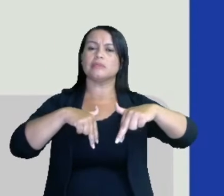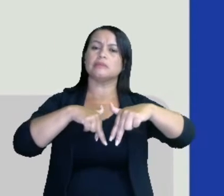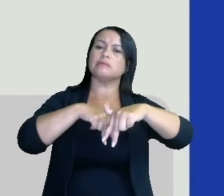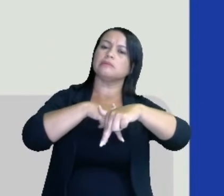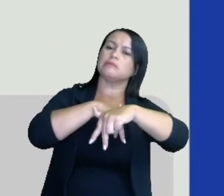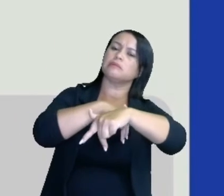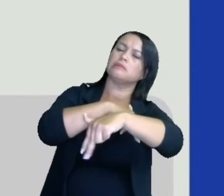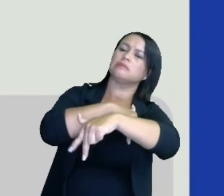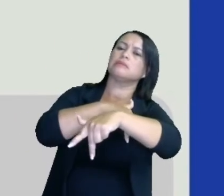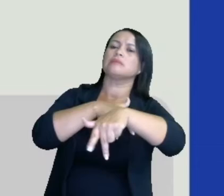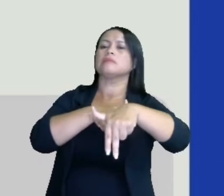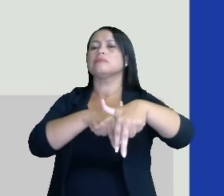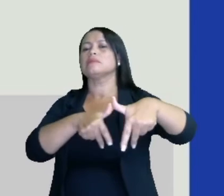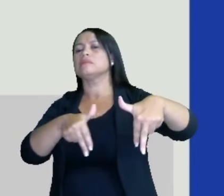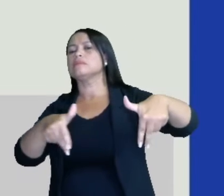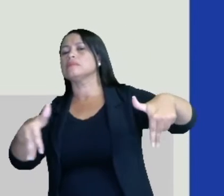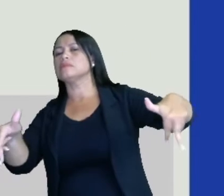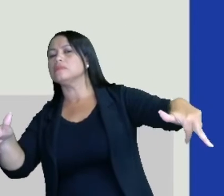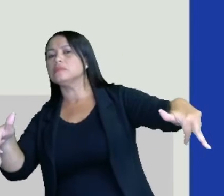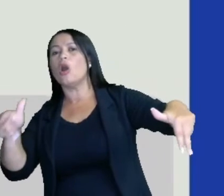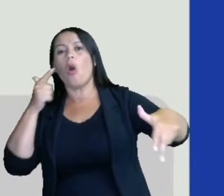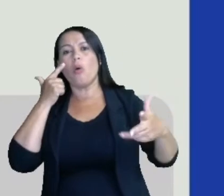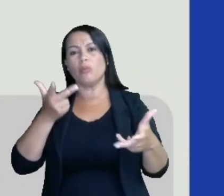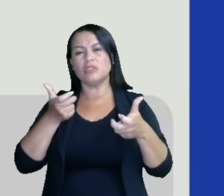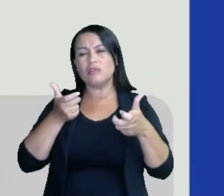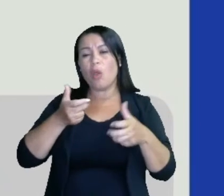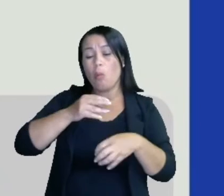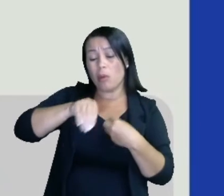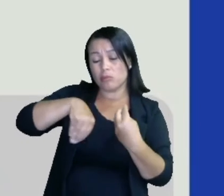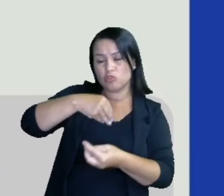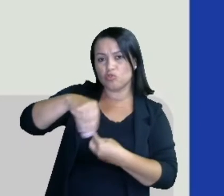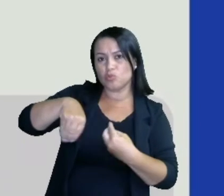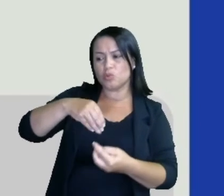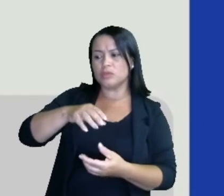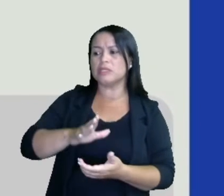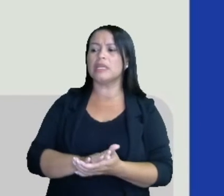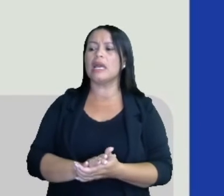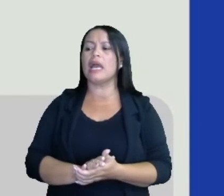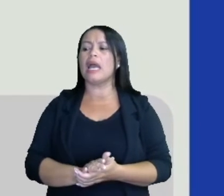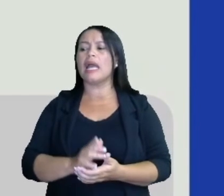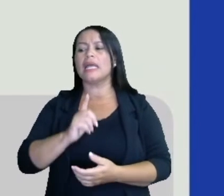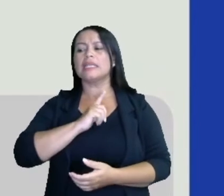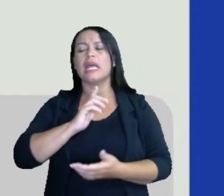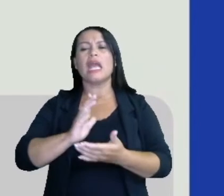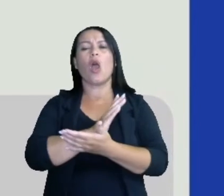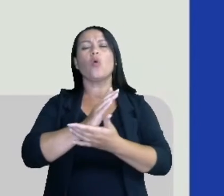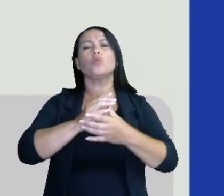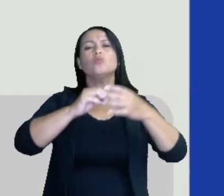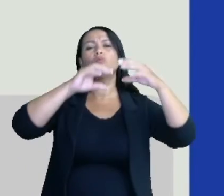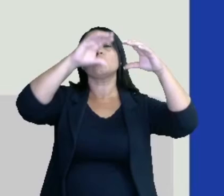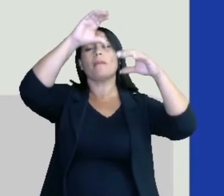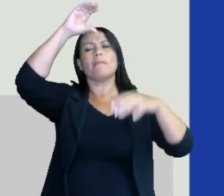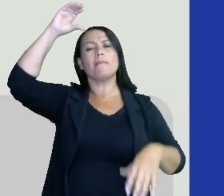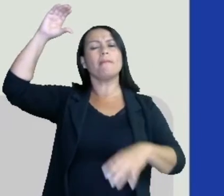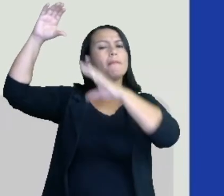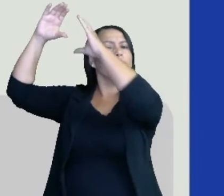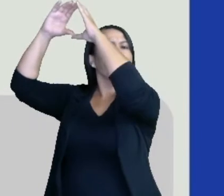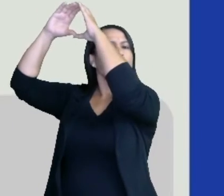direção, outras para outra direção, certo? Uma mistura ali. E uns balãozinhos de